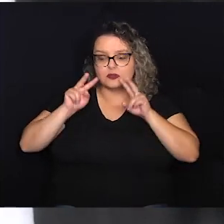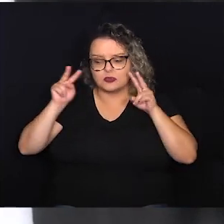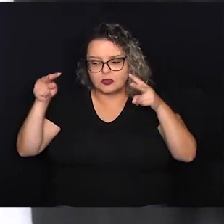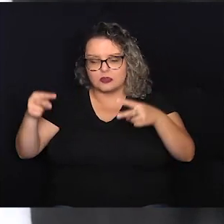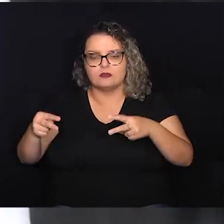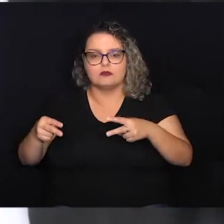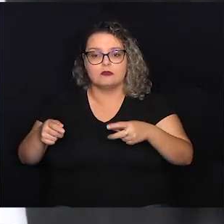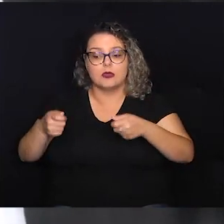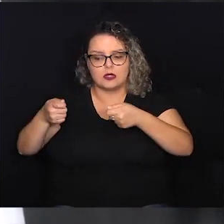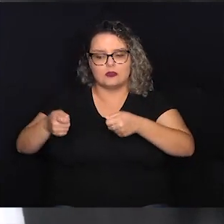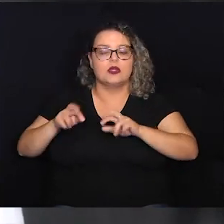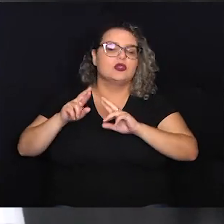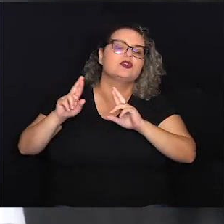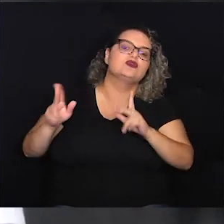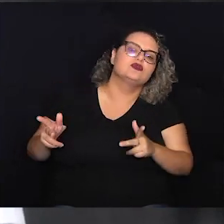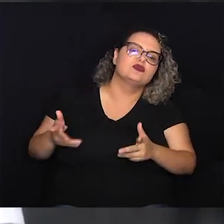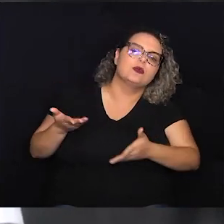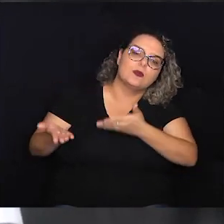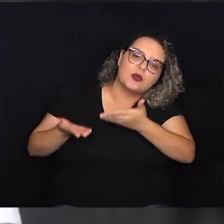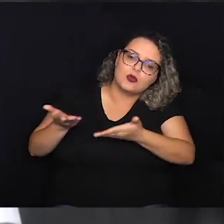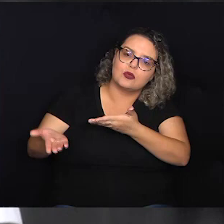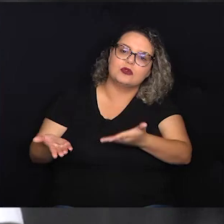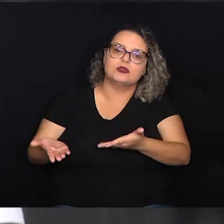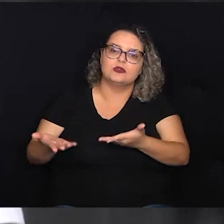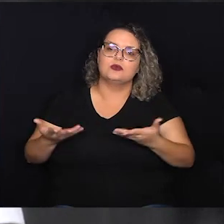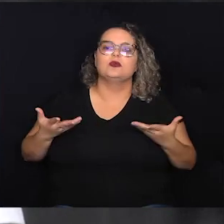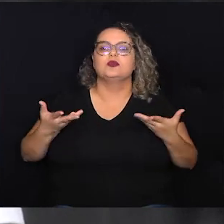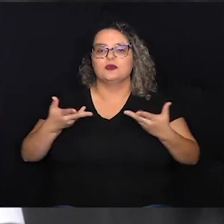mais contundente, diferente, por tudo que